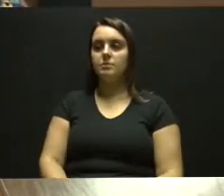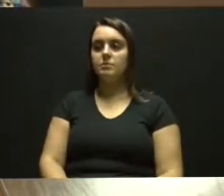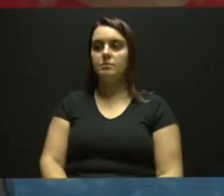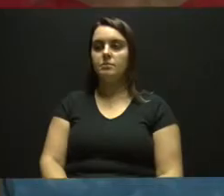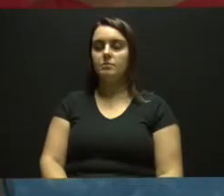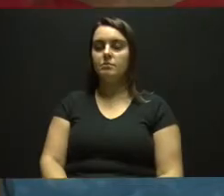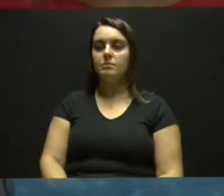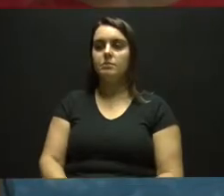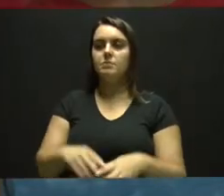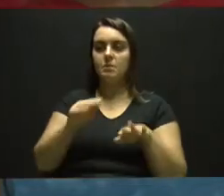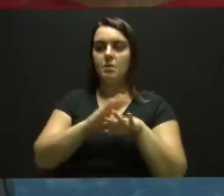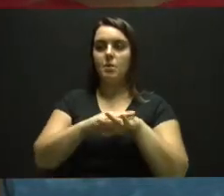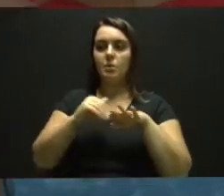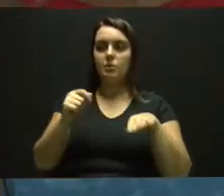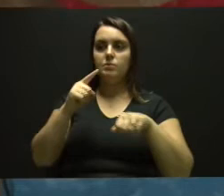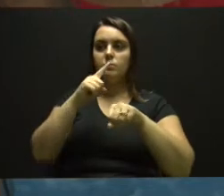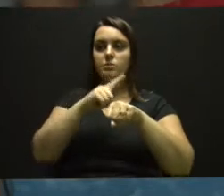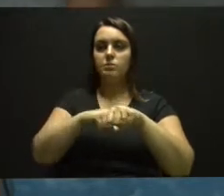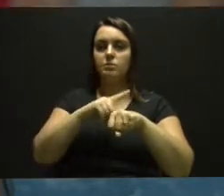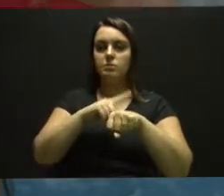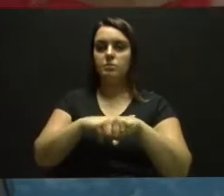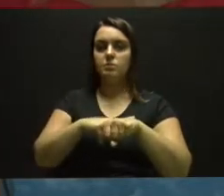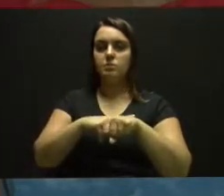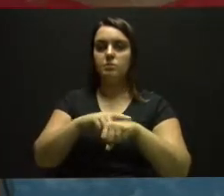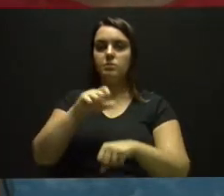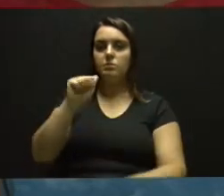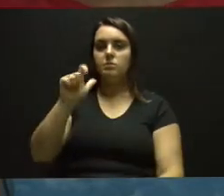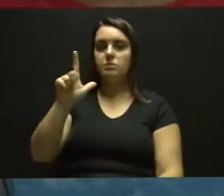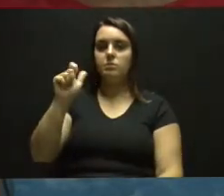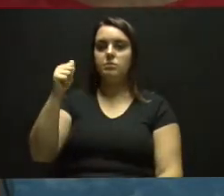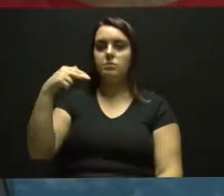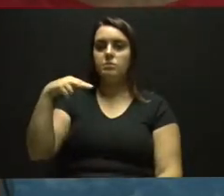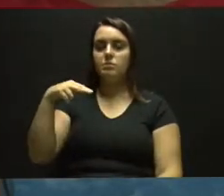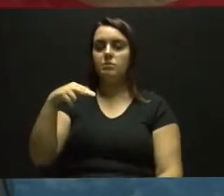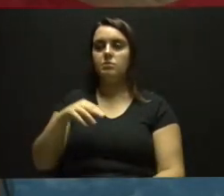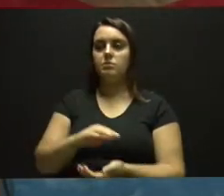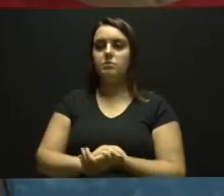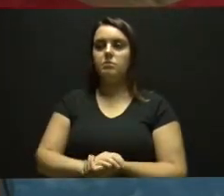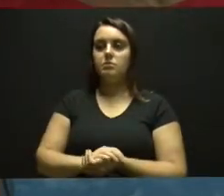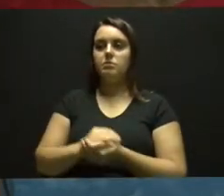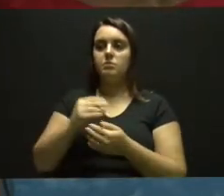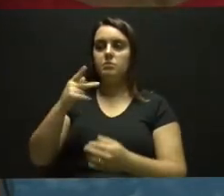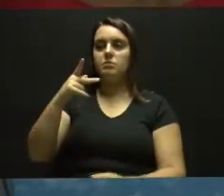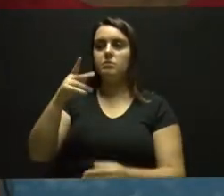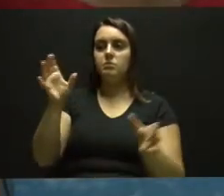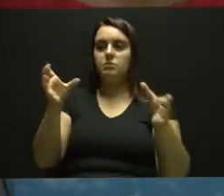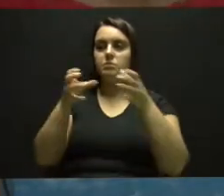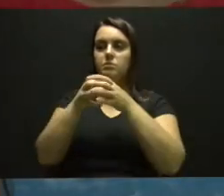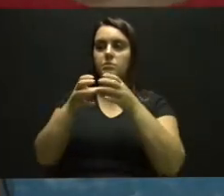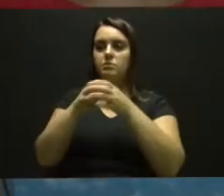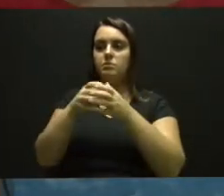convidamos neste momento alan vicente indicado pela bancada do psb